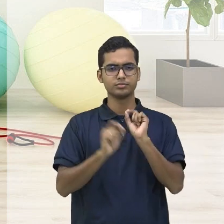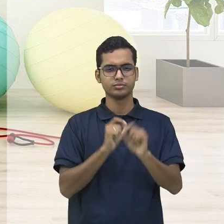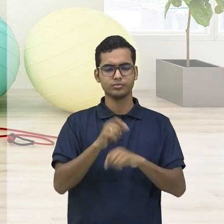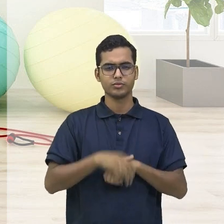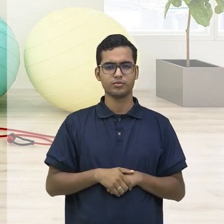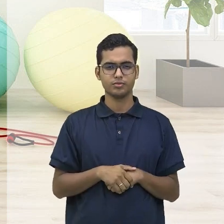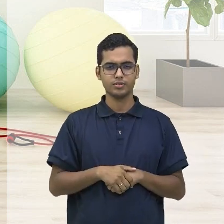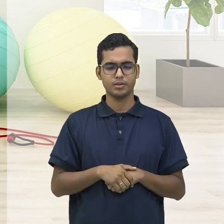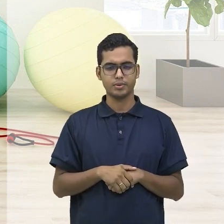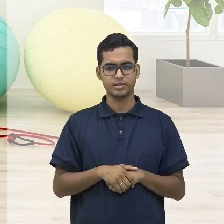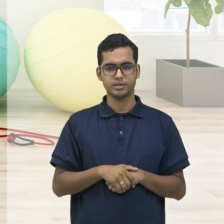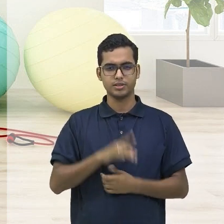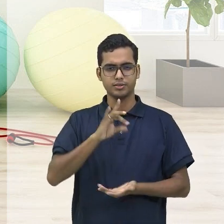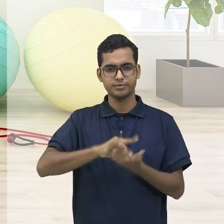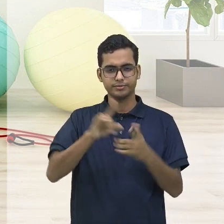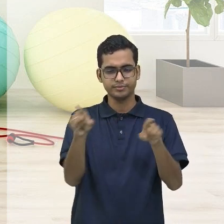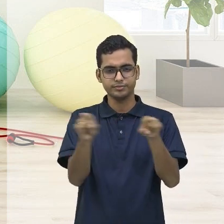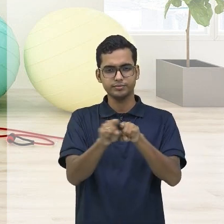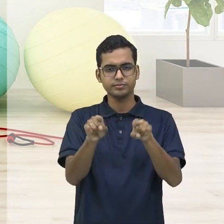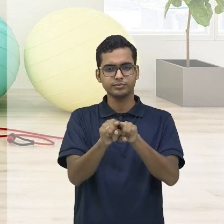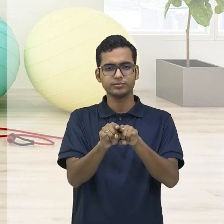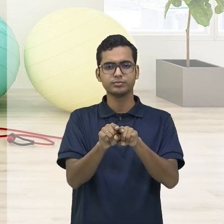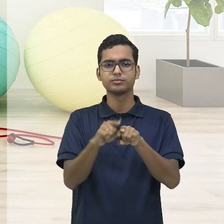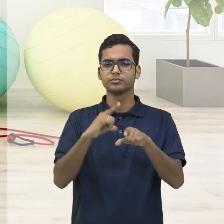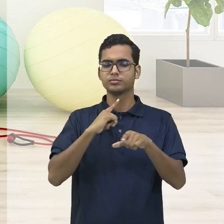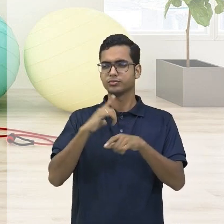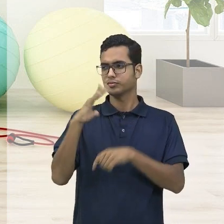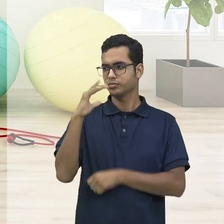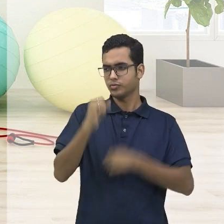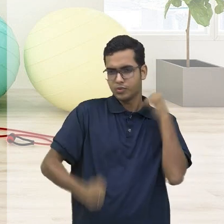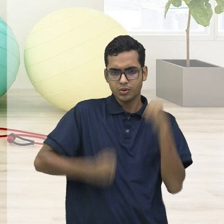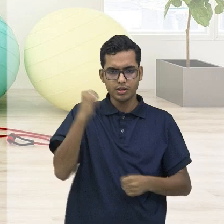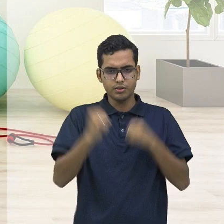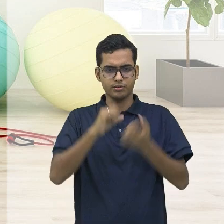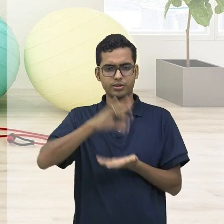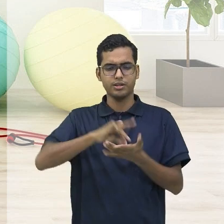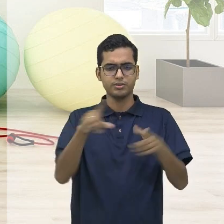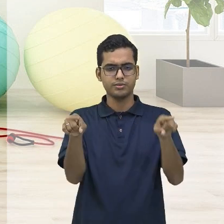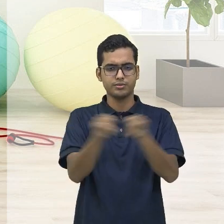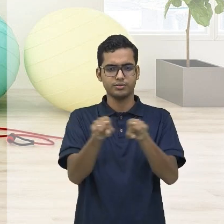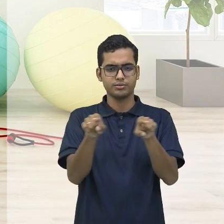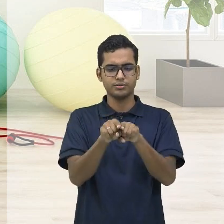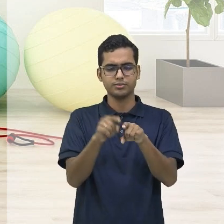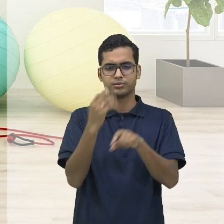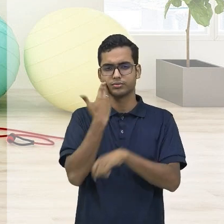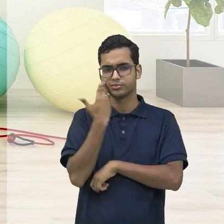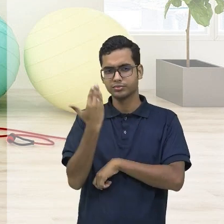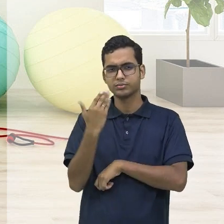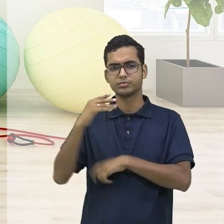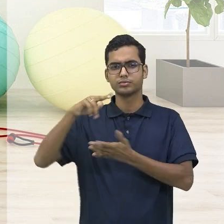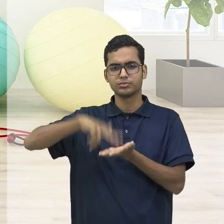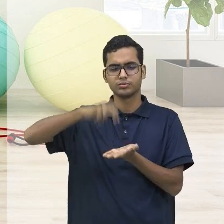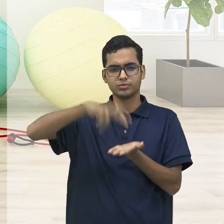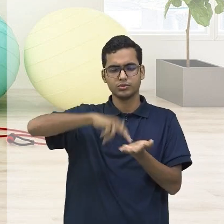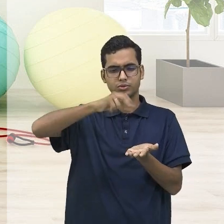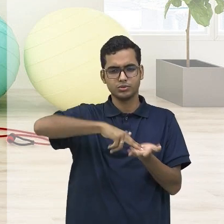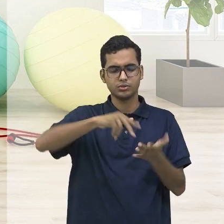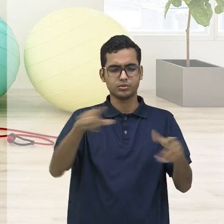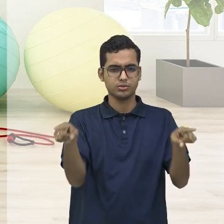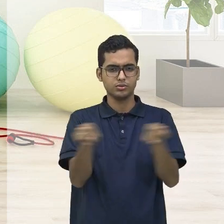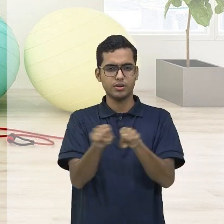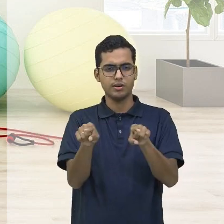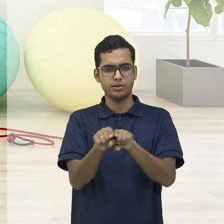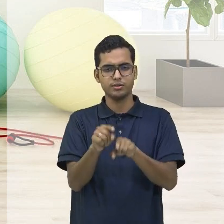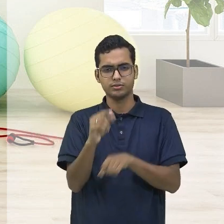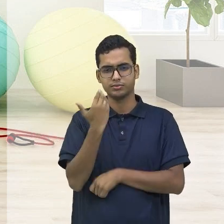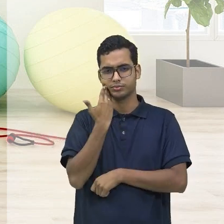treinamento funcional, a gente trabalha também a questão da corrida, dos saltos, mas como o nosso espaço é pequeno, então a gente vai ficar